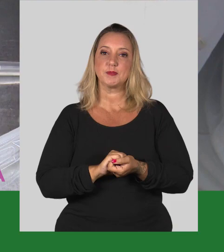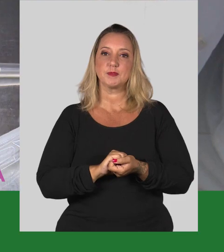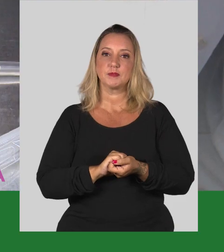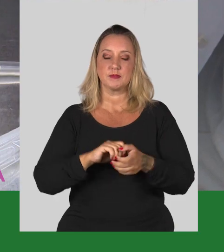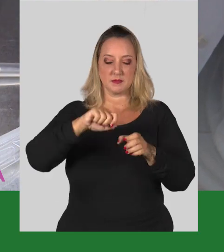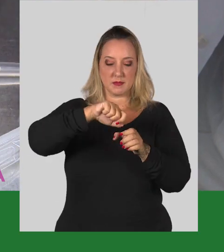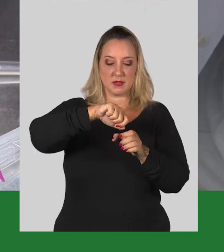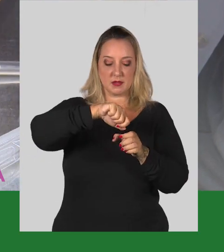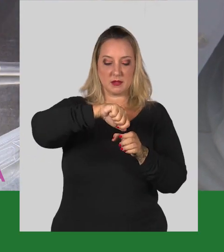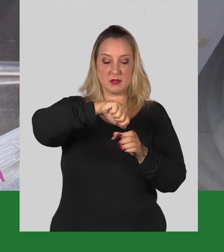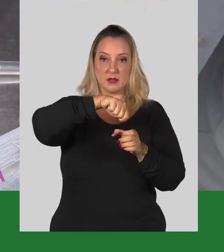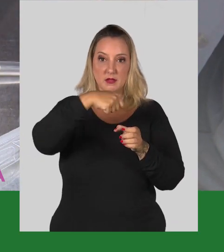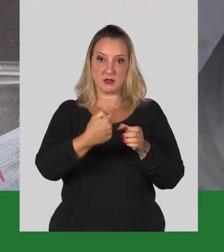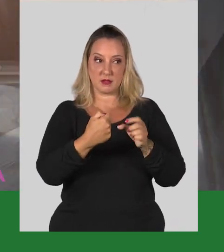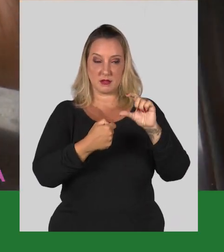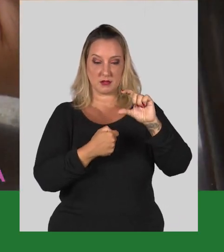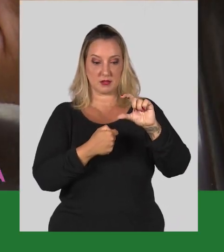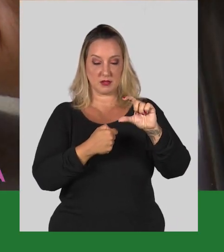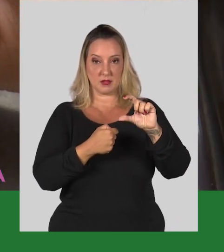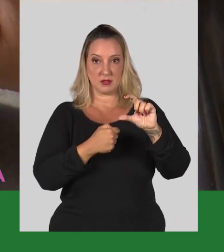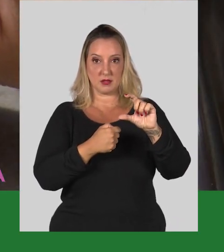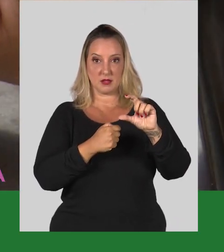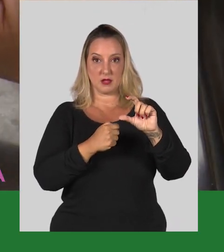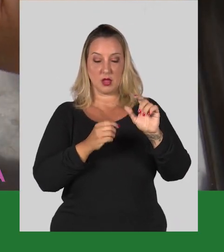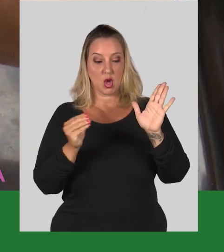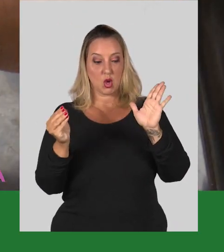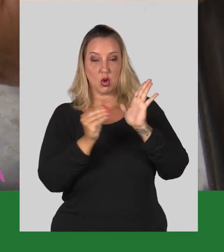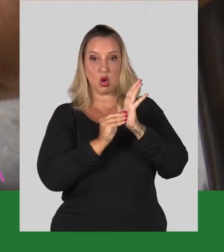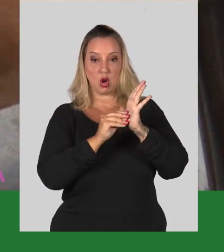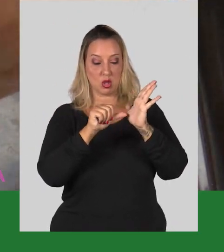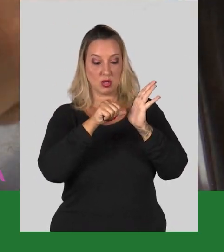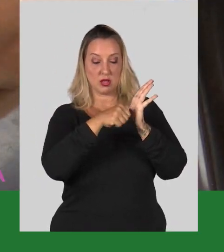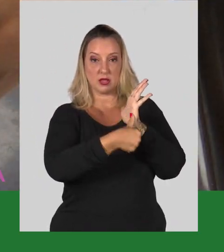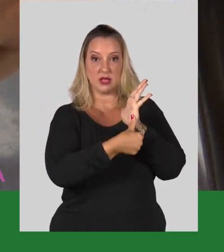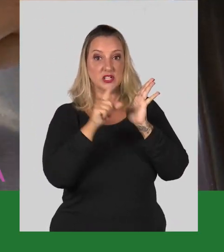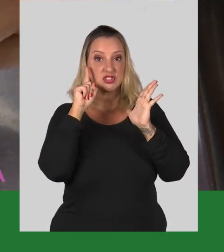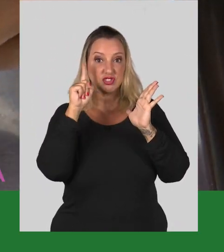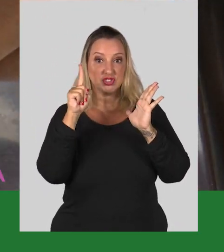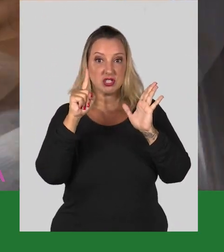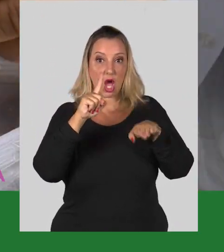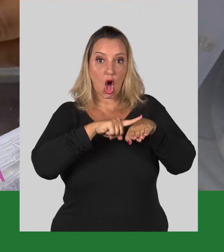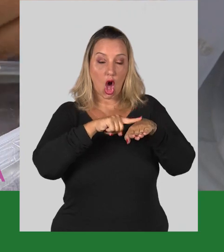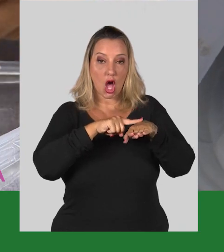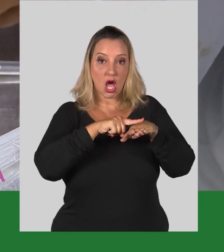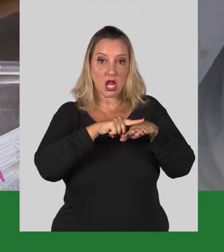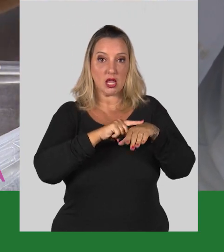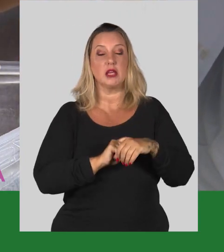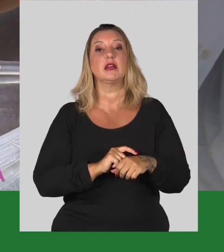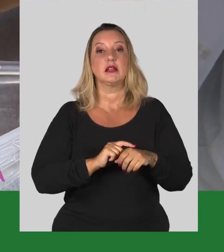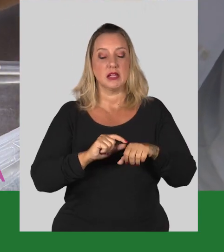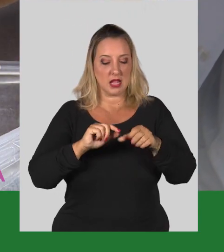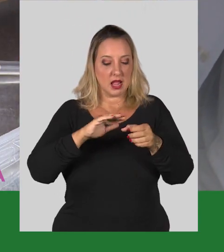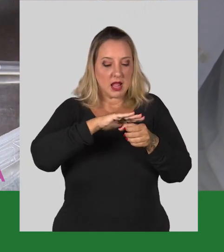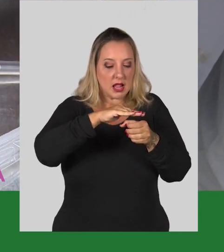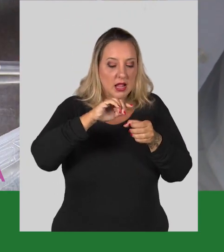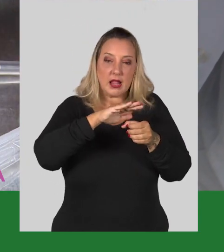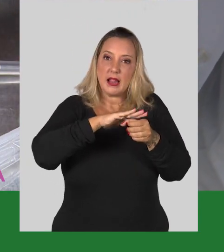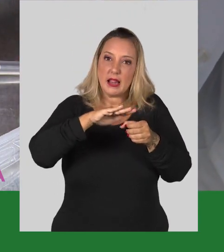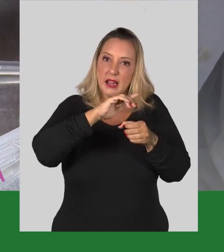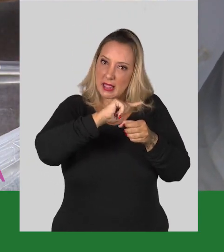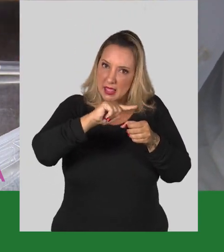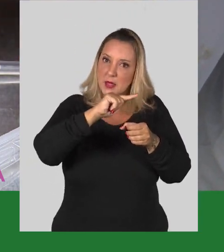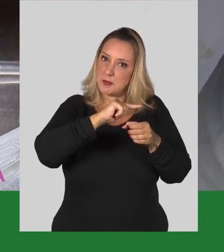Tire o lacre ou a tampa do frasco, identifique com a data e horário de abertura, higienize a abertura do